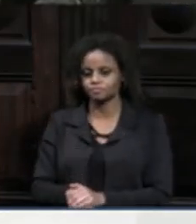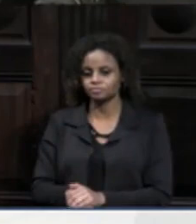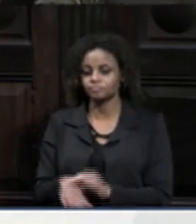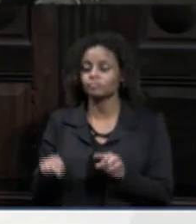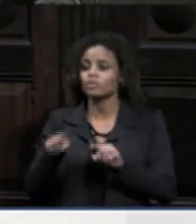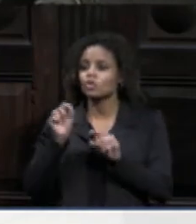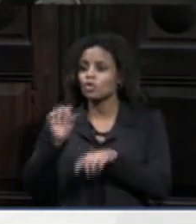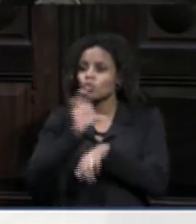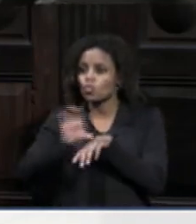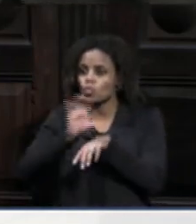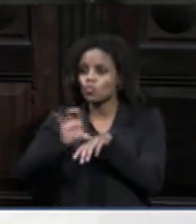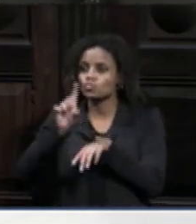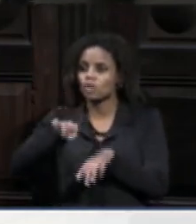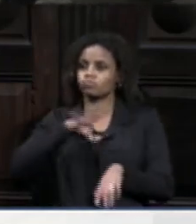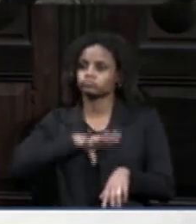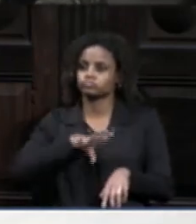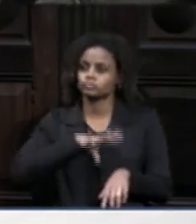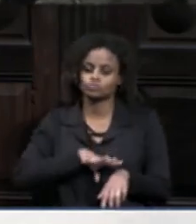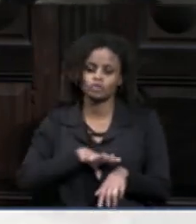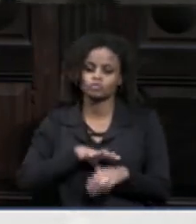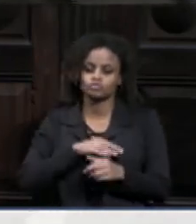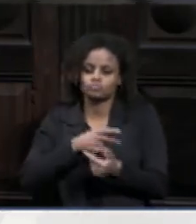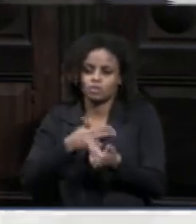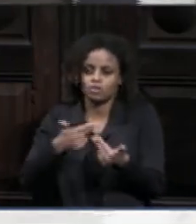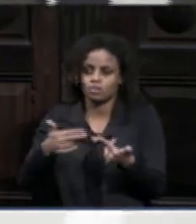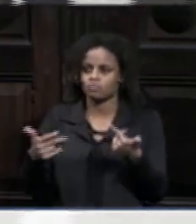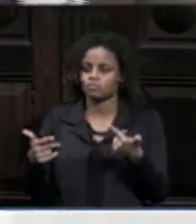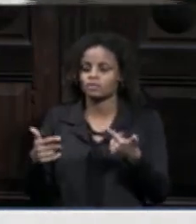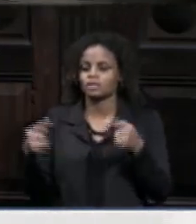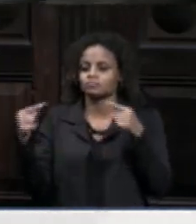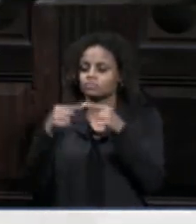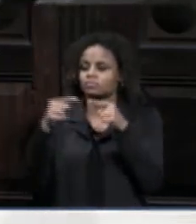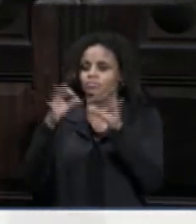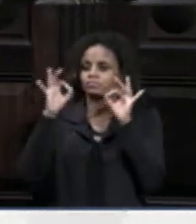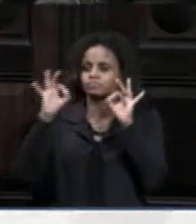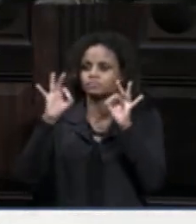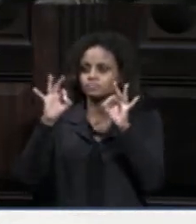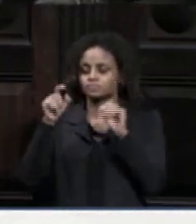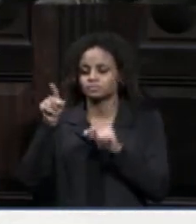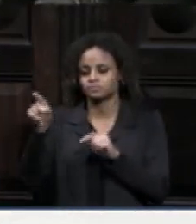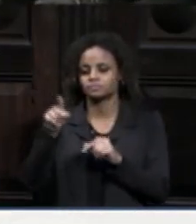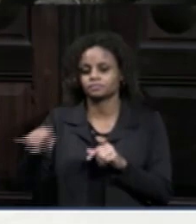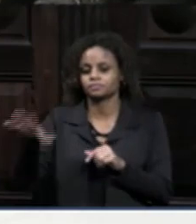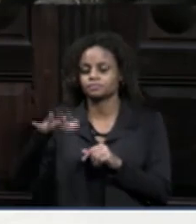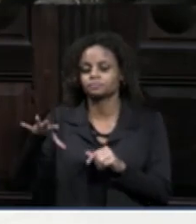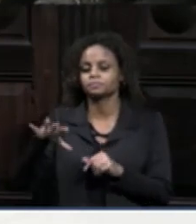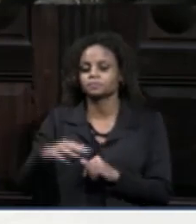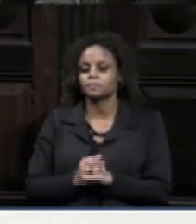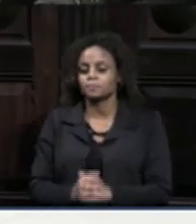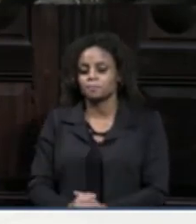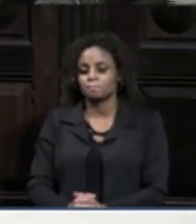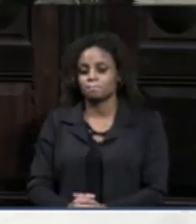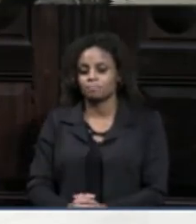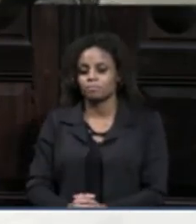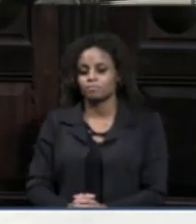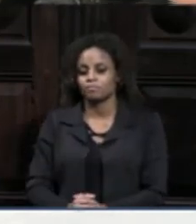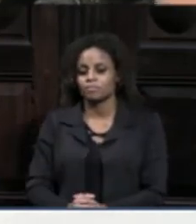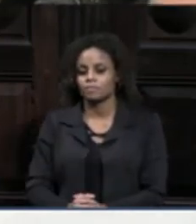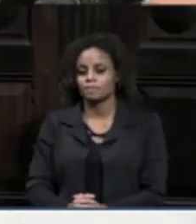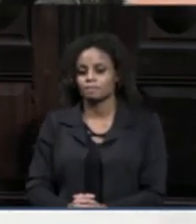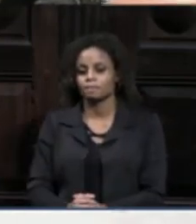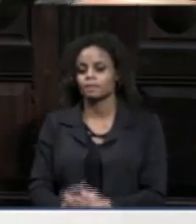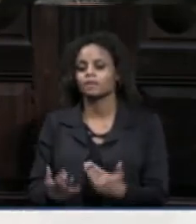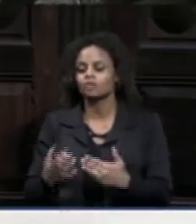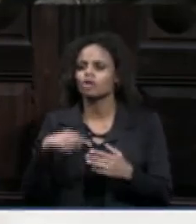língua portuguesa e todo um tratamento diferenciado que a questão requer. A partir daí, avançamos